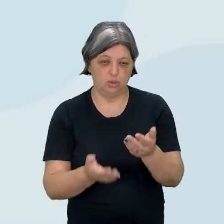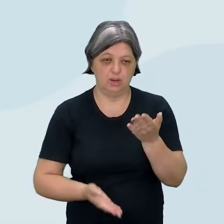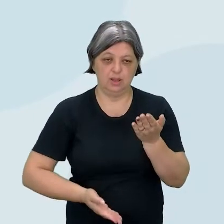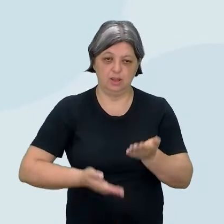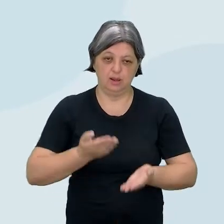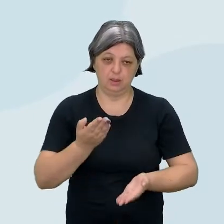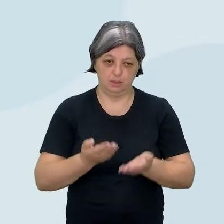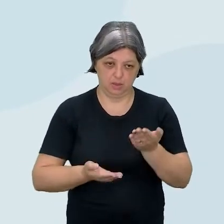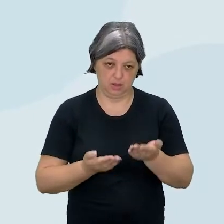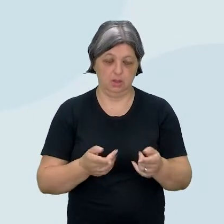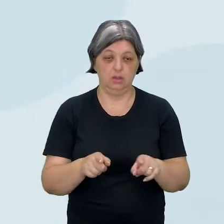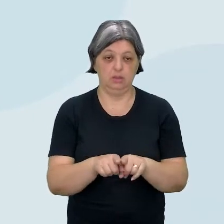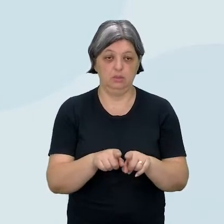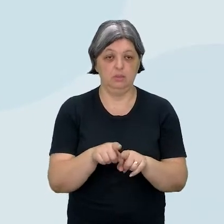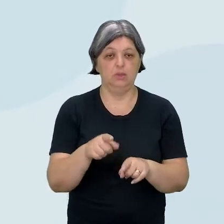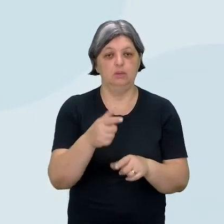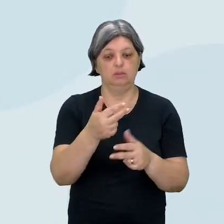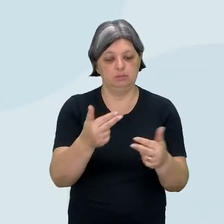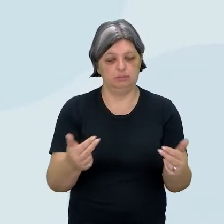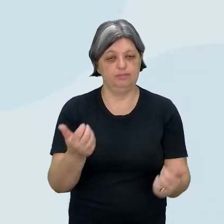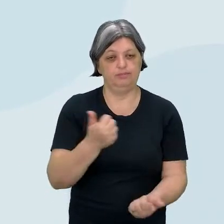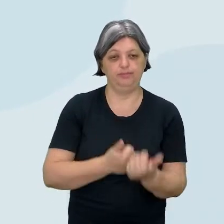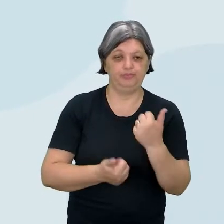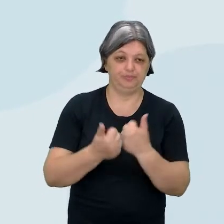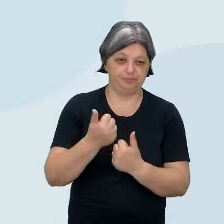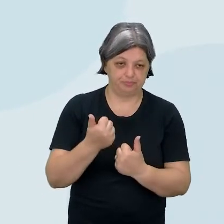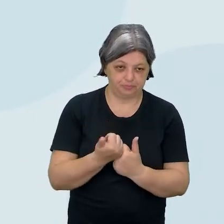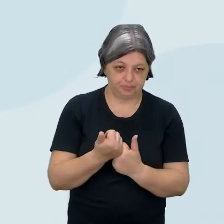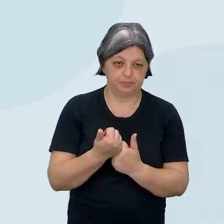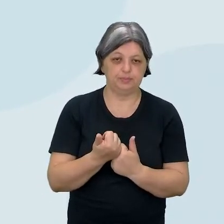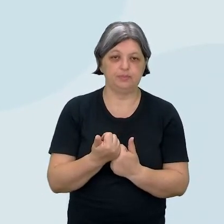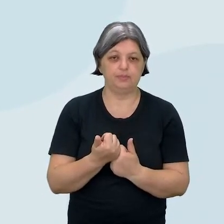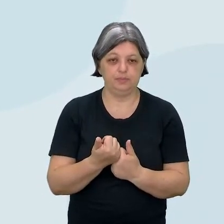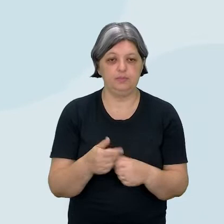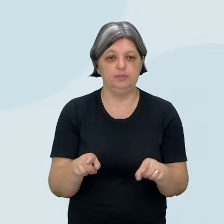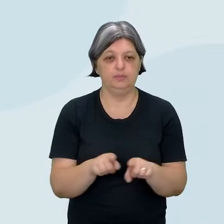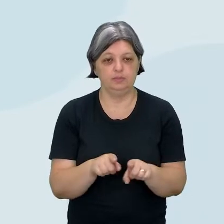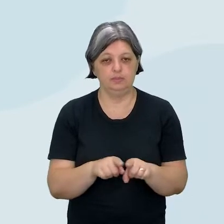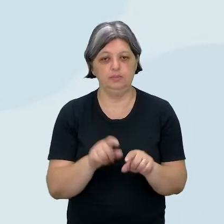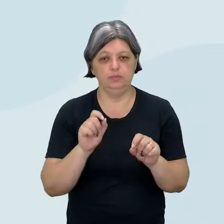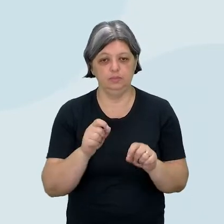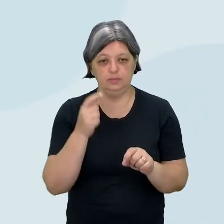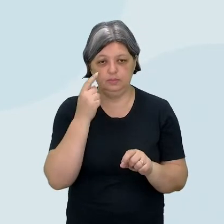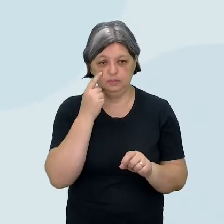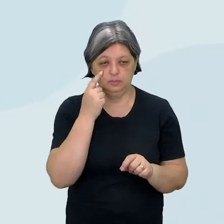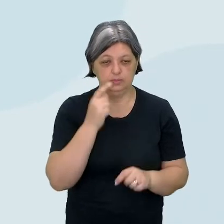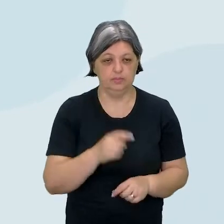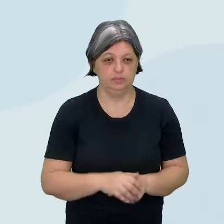instalam são substituídas por organismos da mesma espécie, e aí